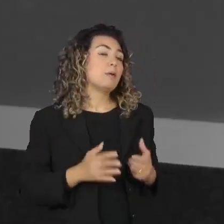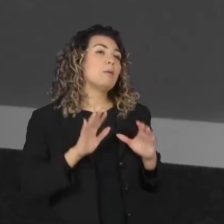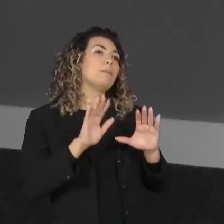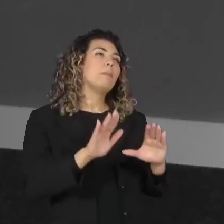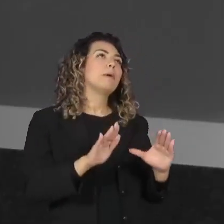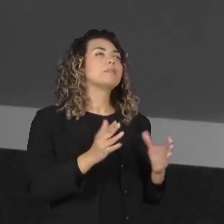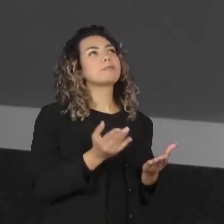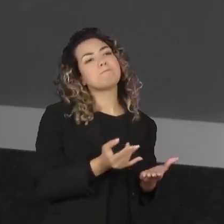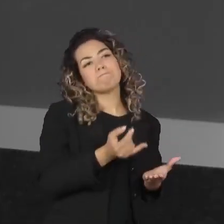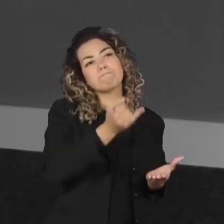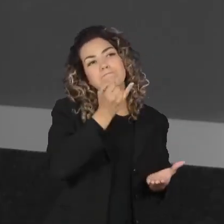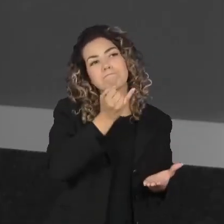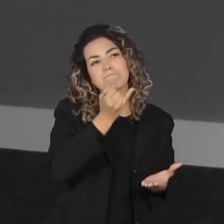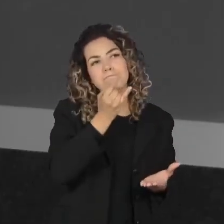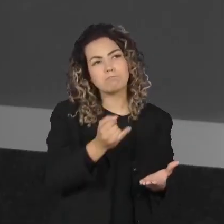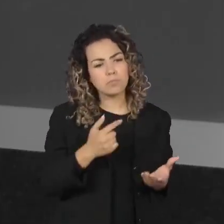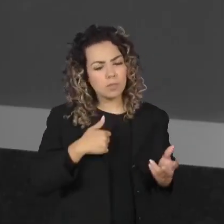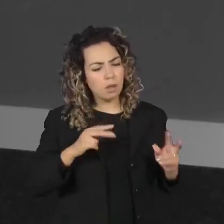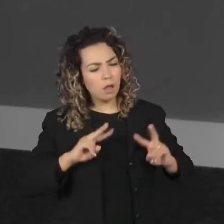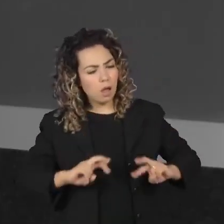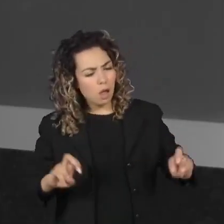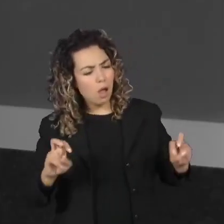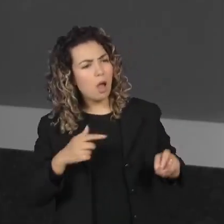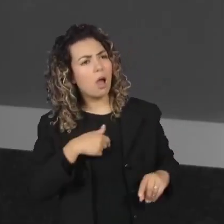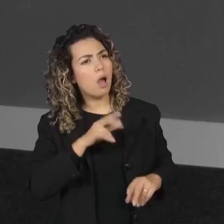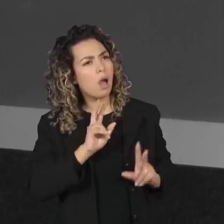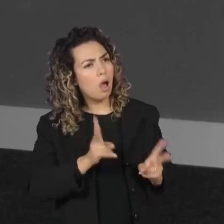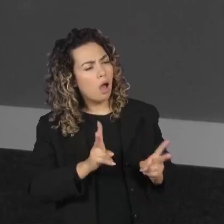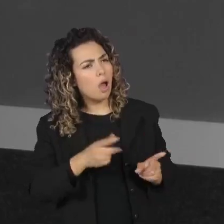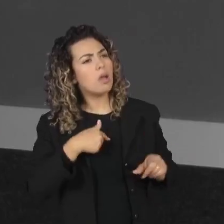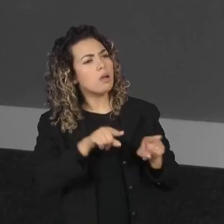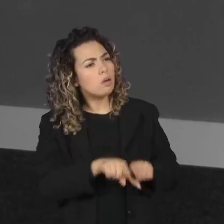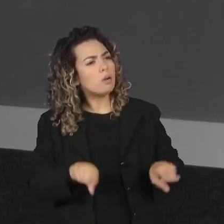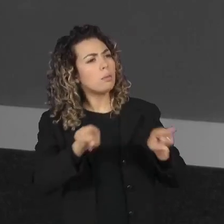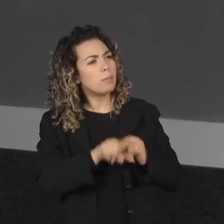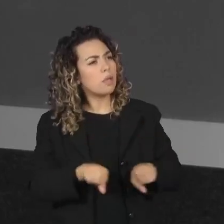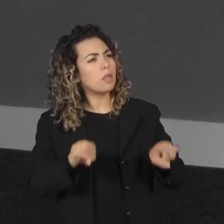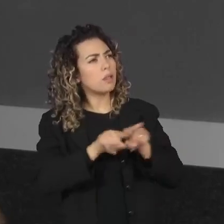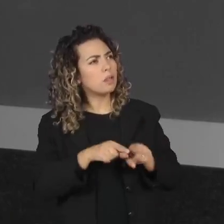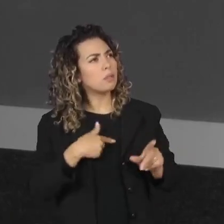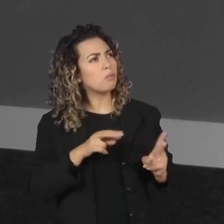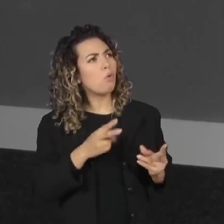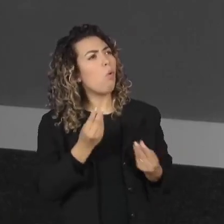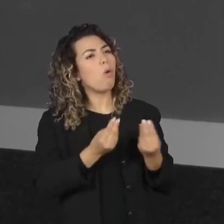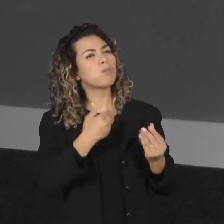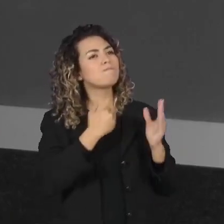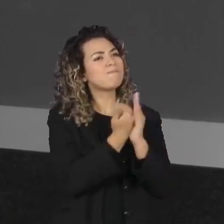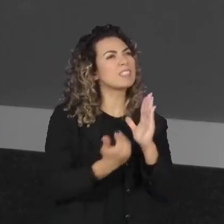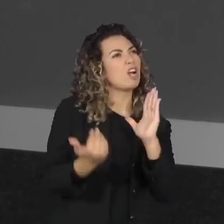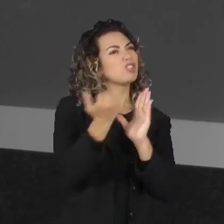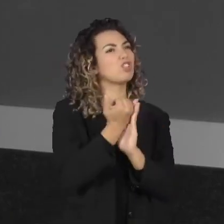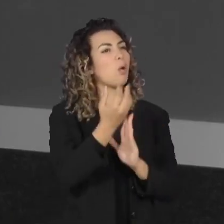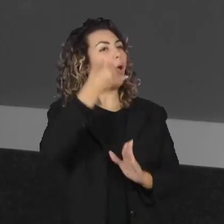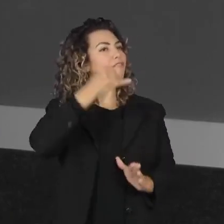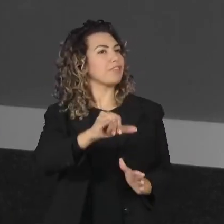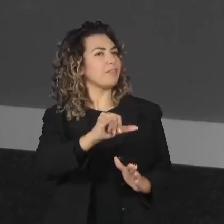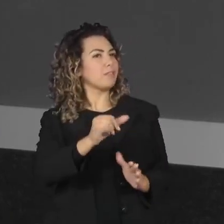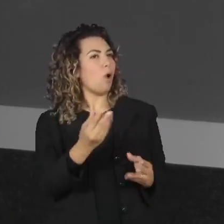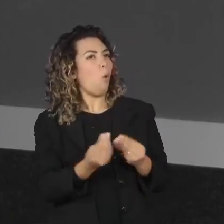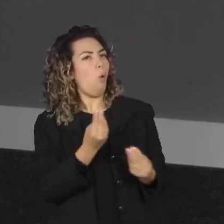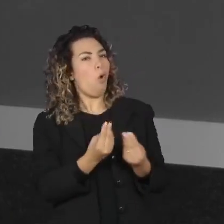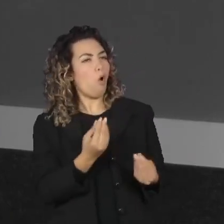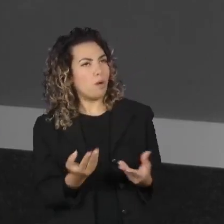fazer para evitar esse exagero e também se essas dicas